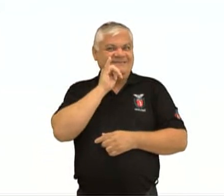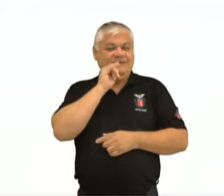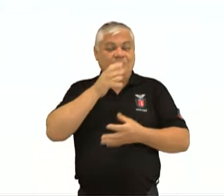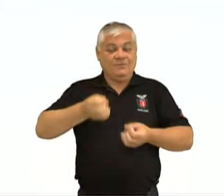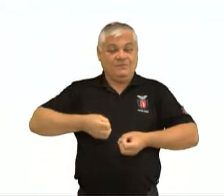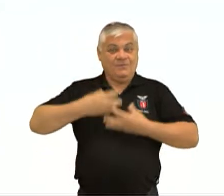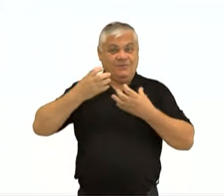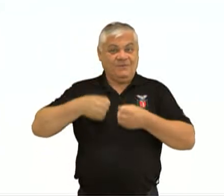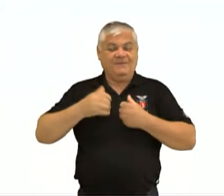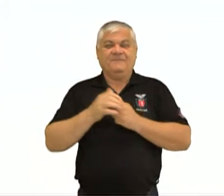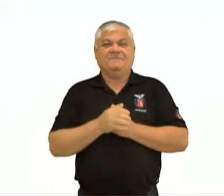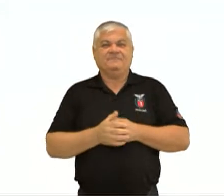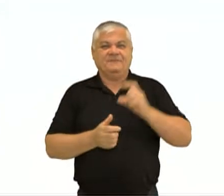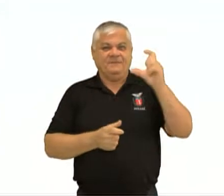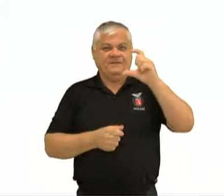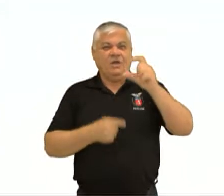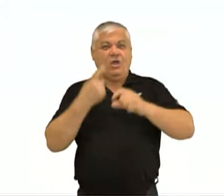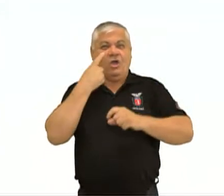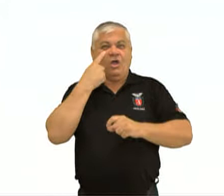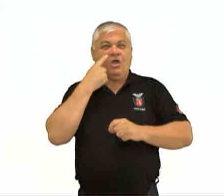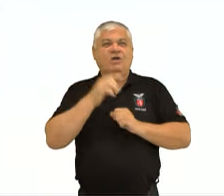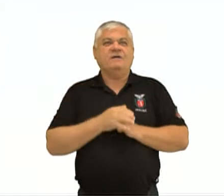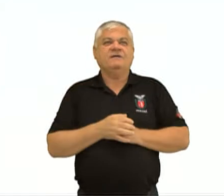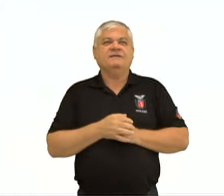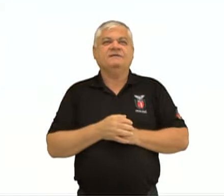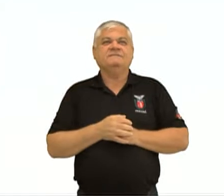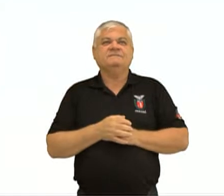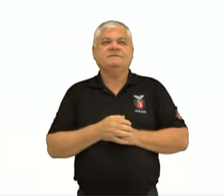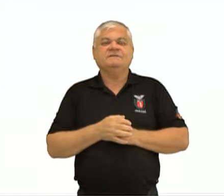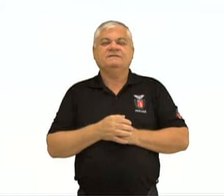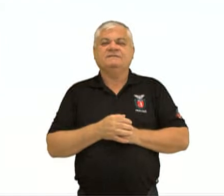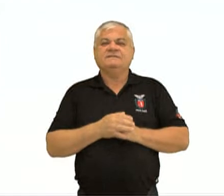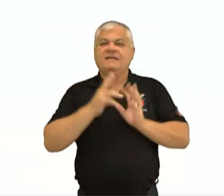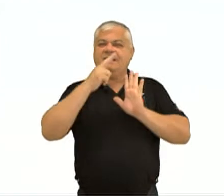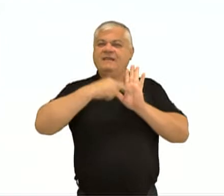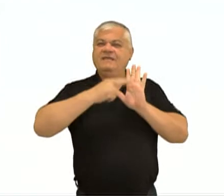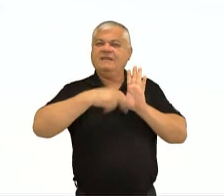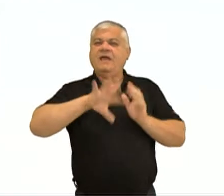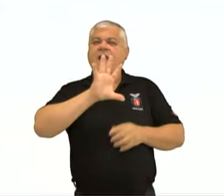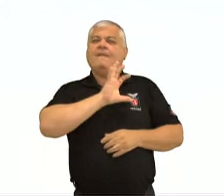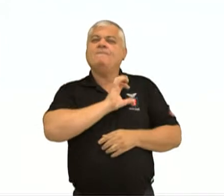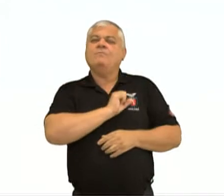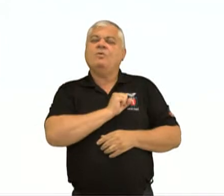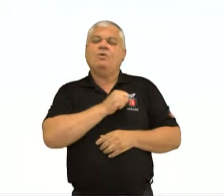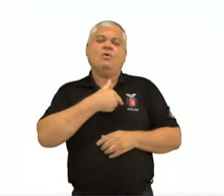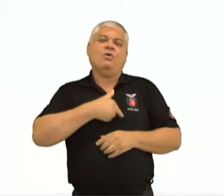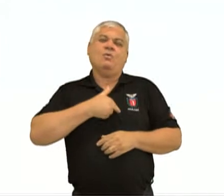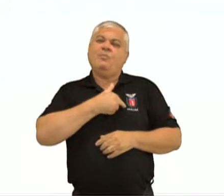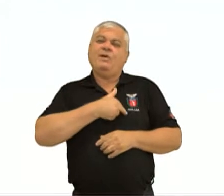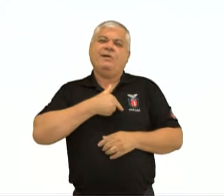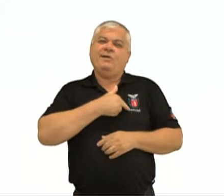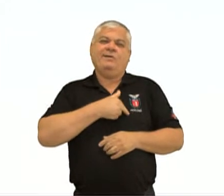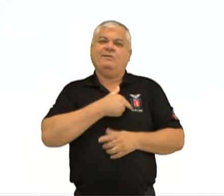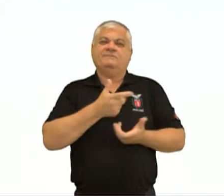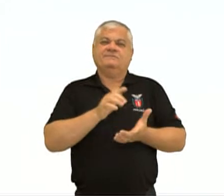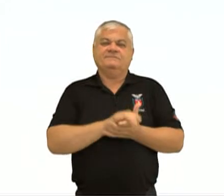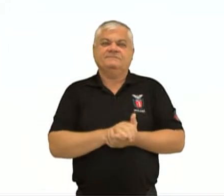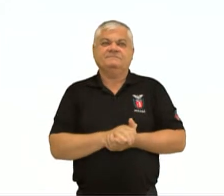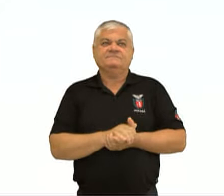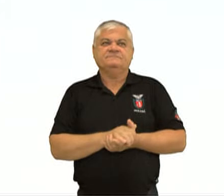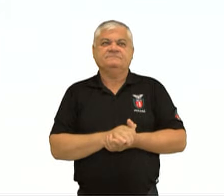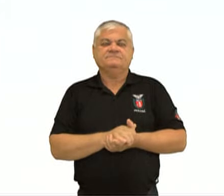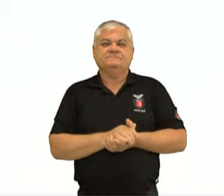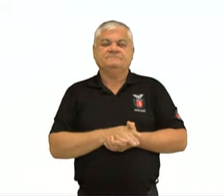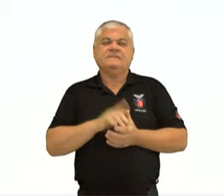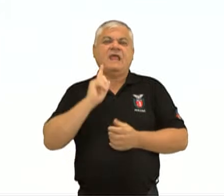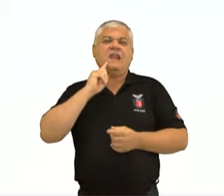um trecho, acompanhe comigo, o nome dele é Lira do Amor Romântico ou A Eterna Repetição.